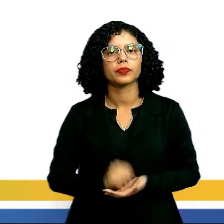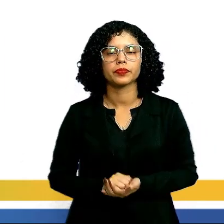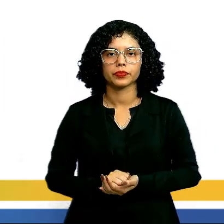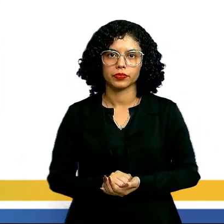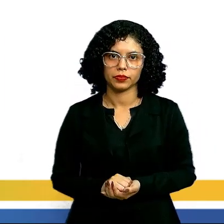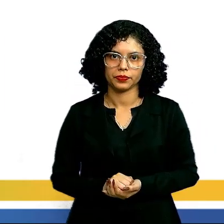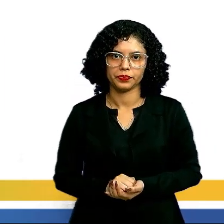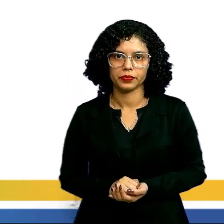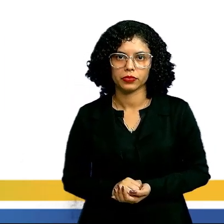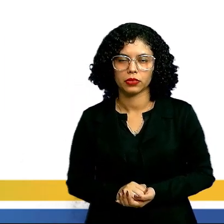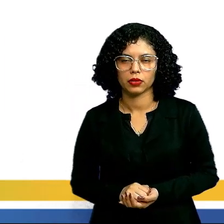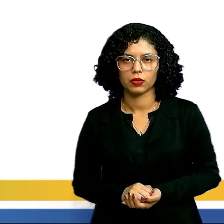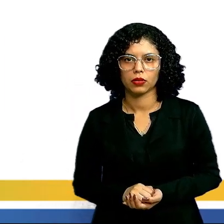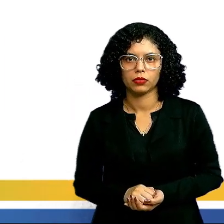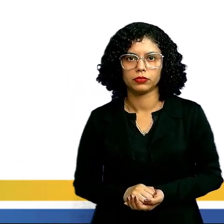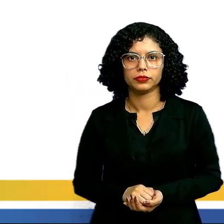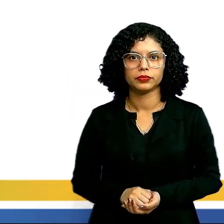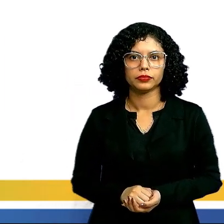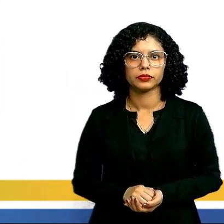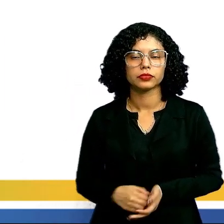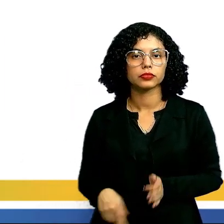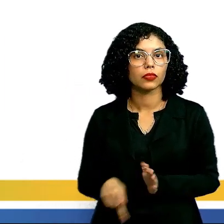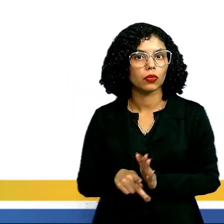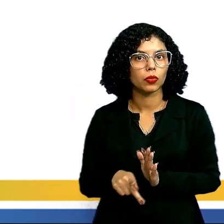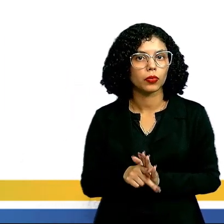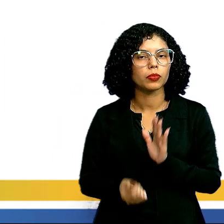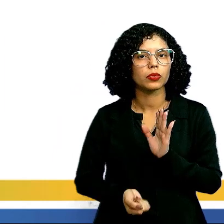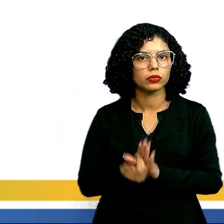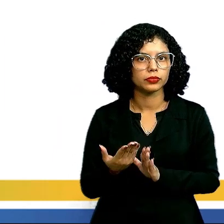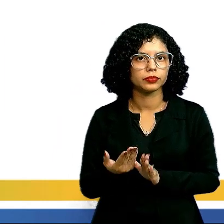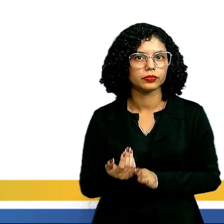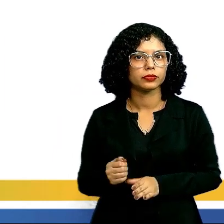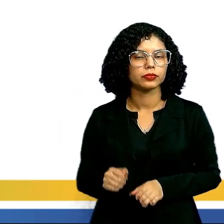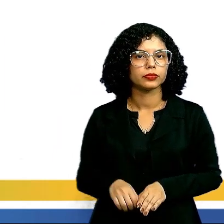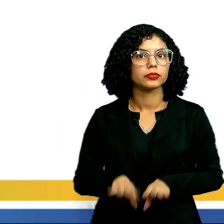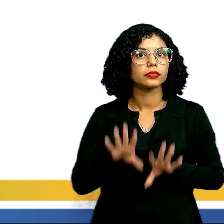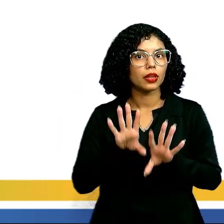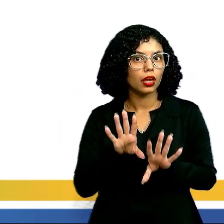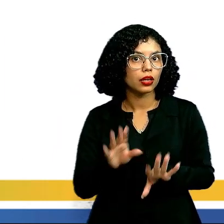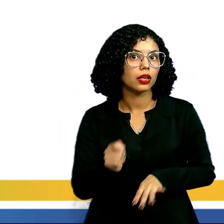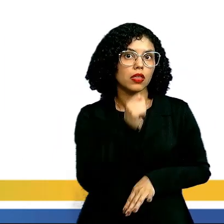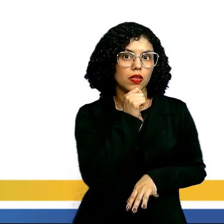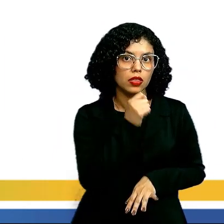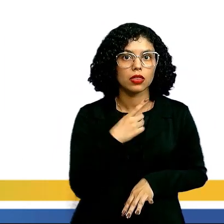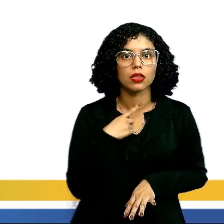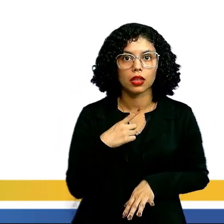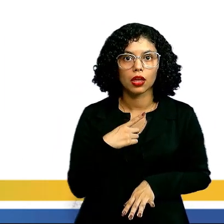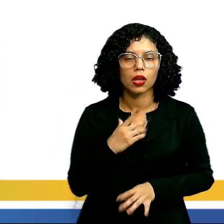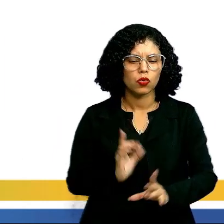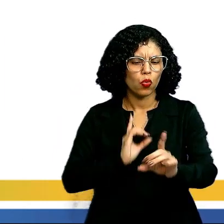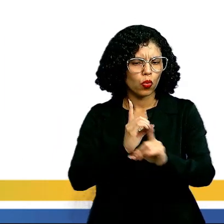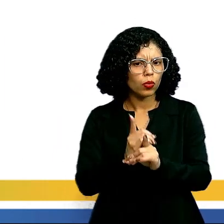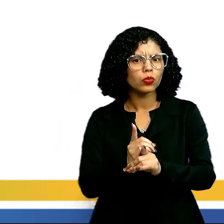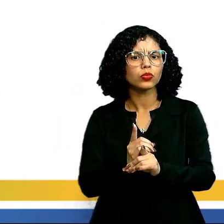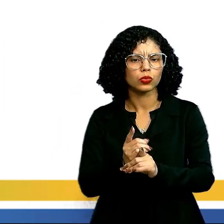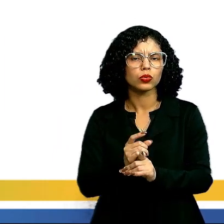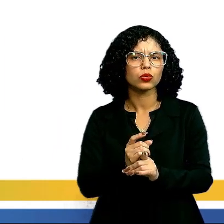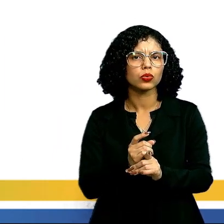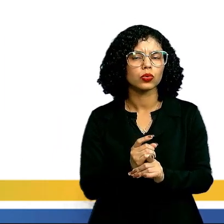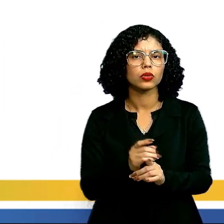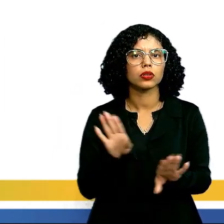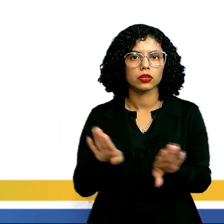no corpo visível de sua própria existência. Há, então, identificação de